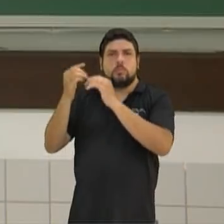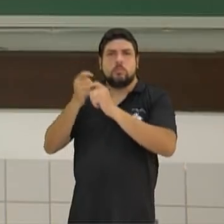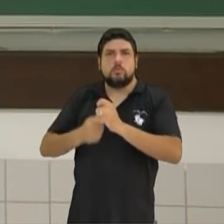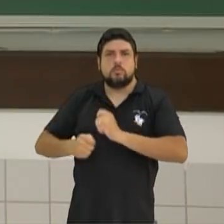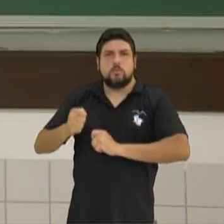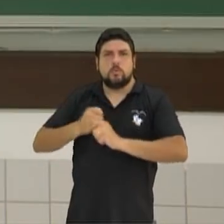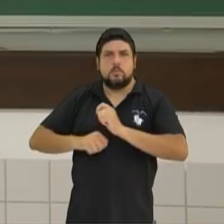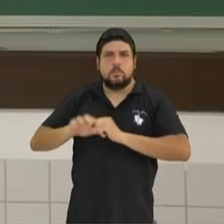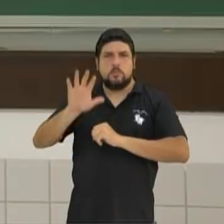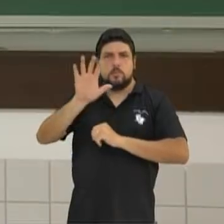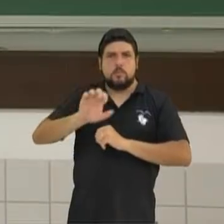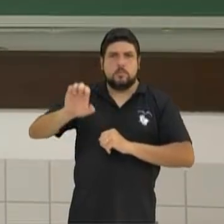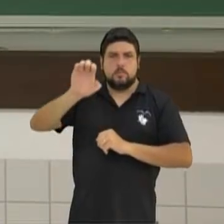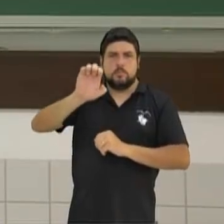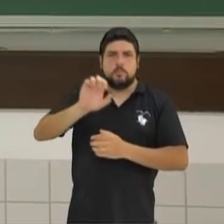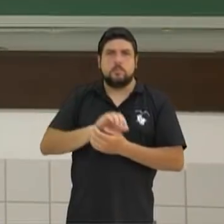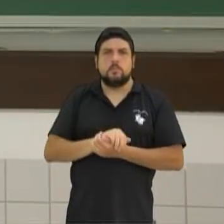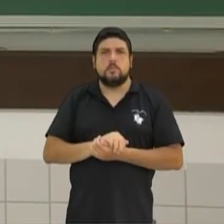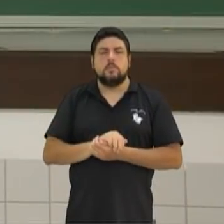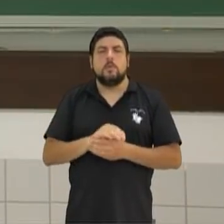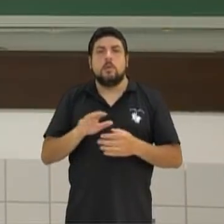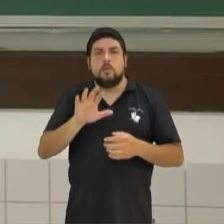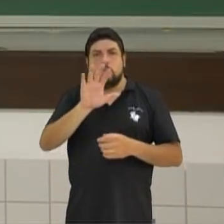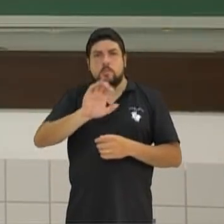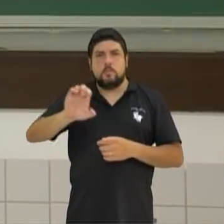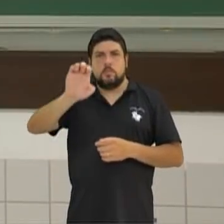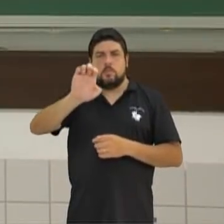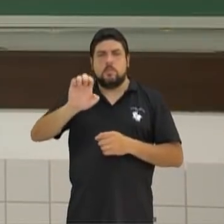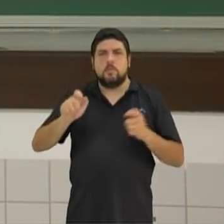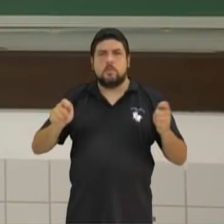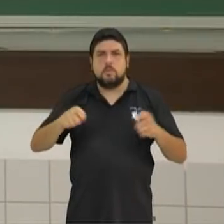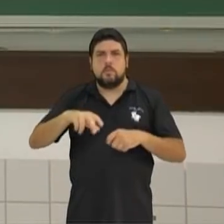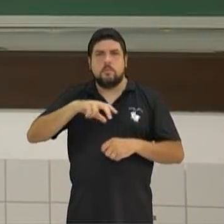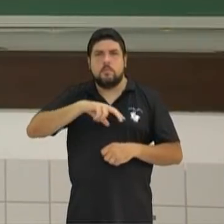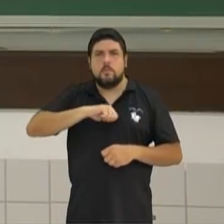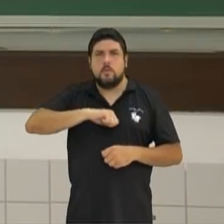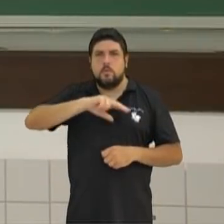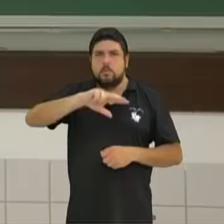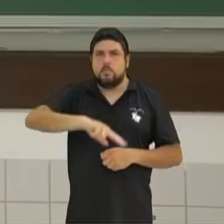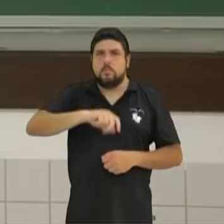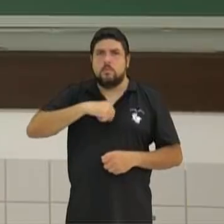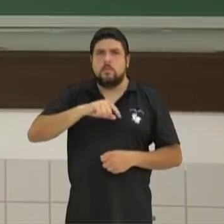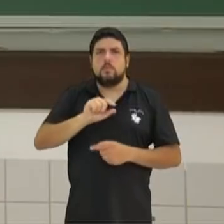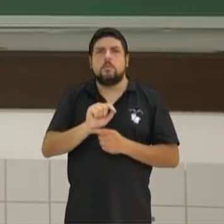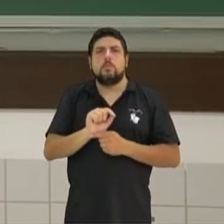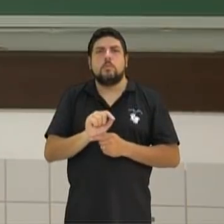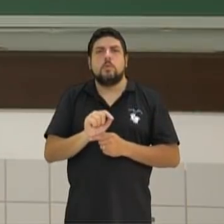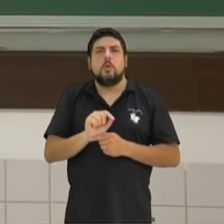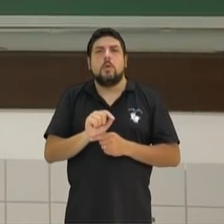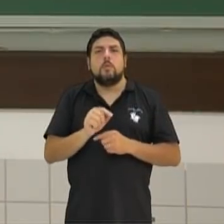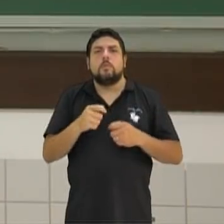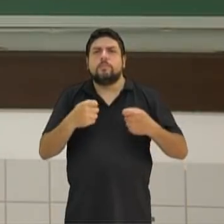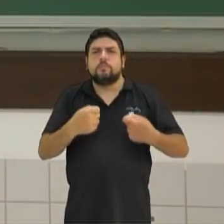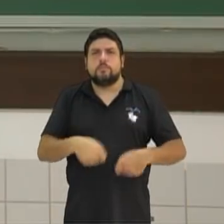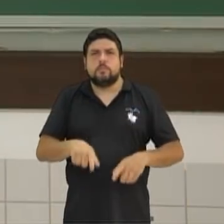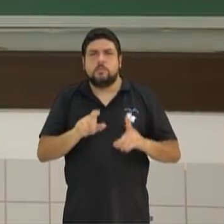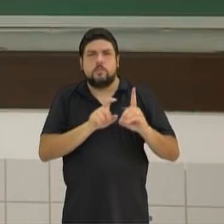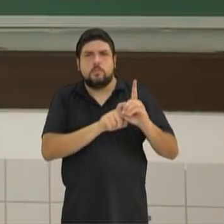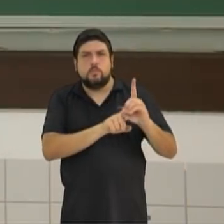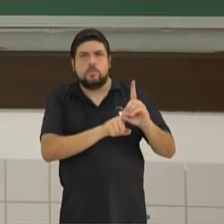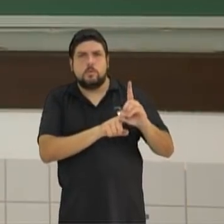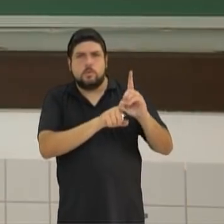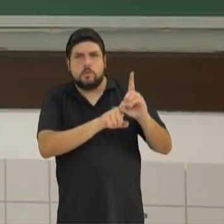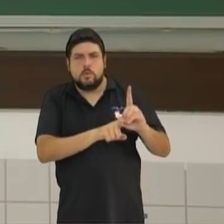grande riqueza para a Europa. E vai permitir a Portugal conseguir não depender mais